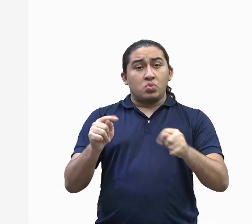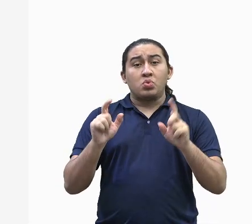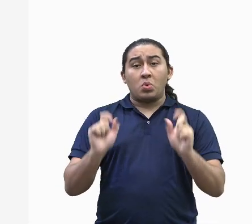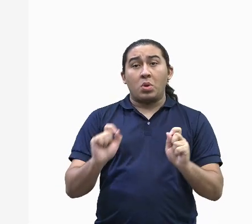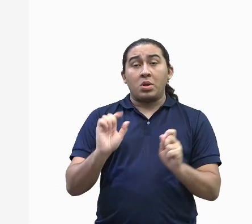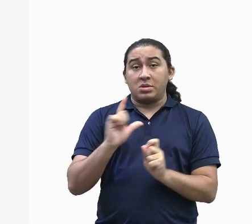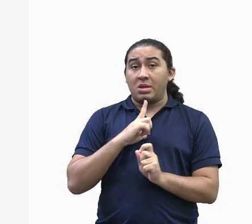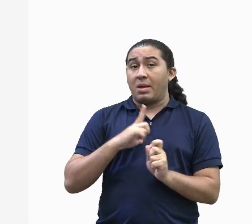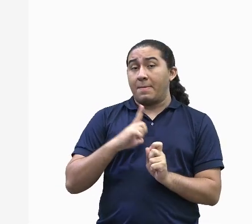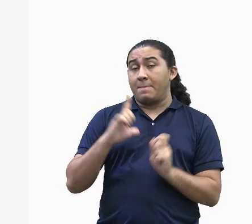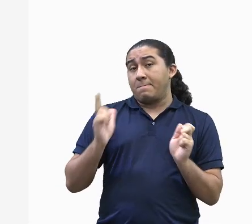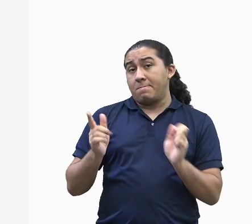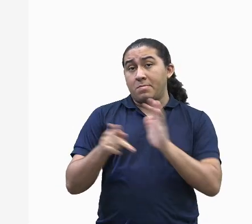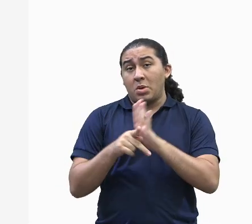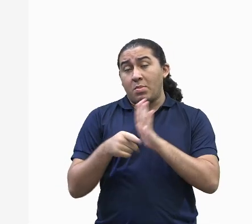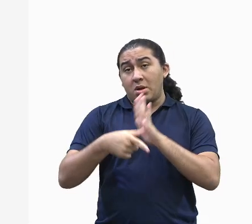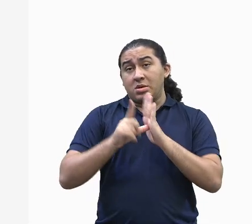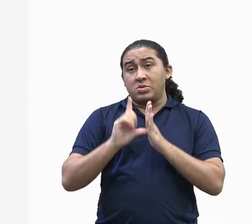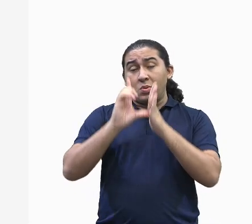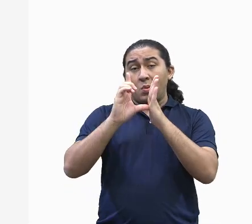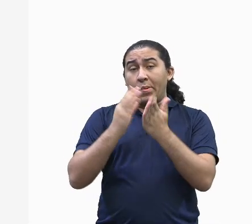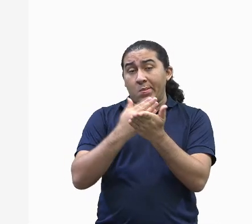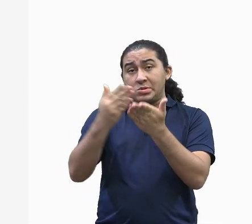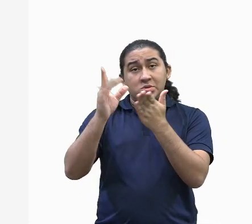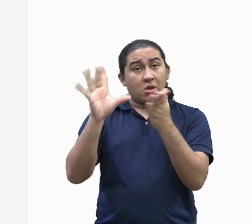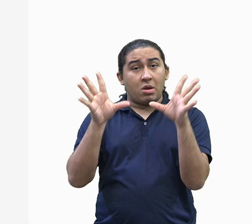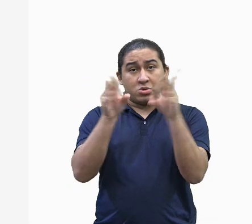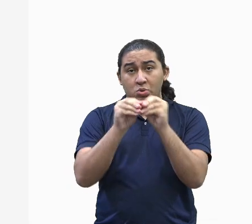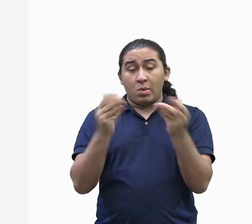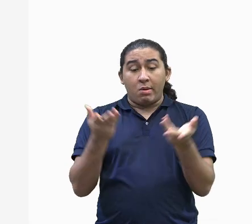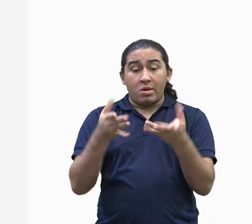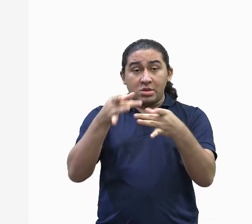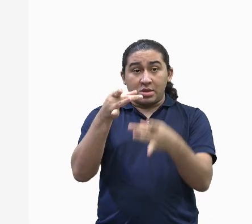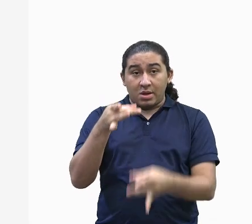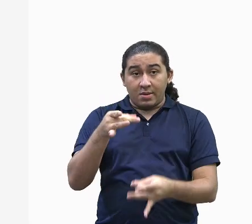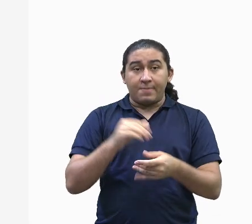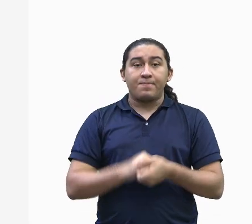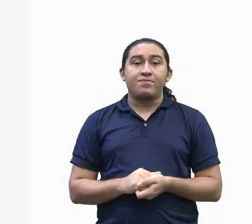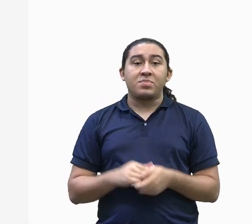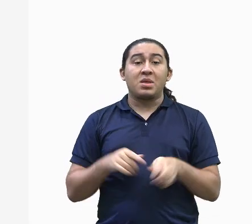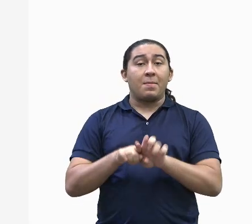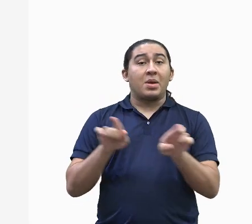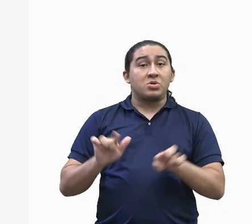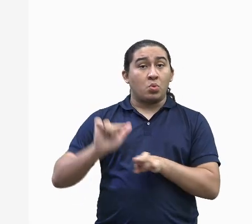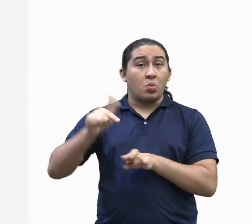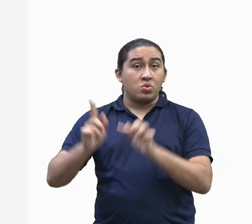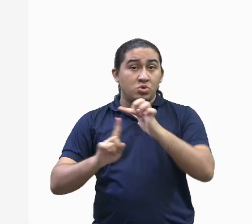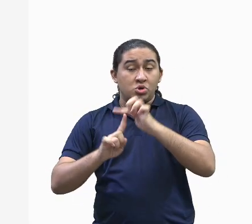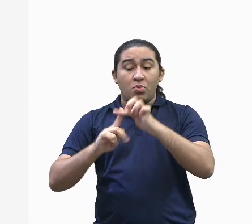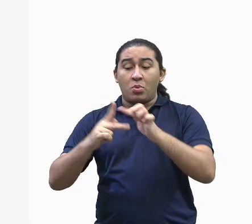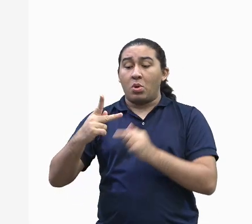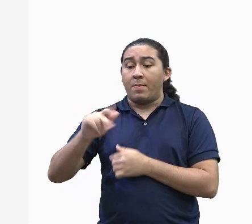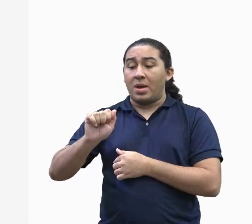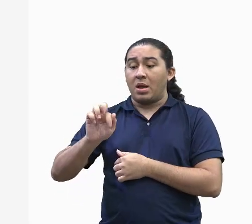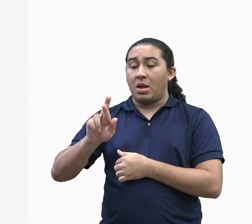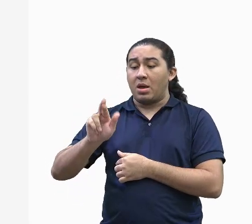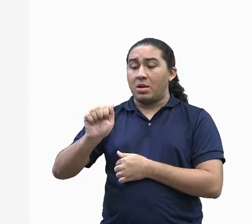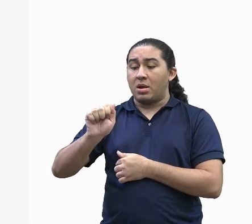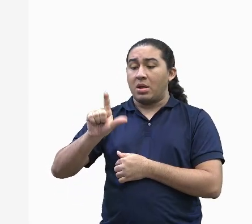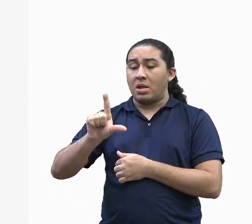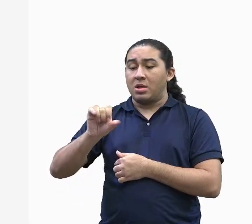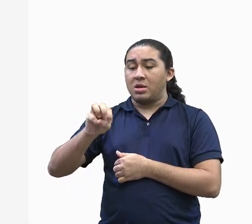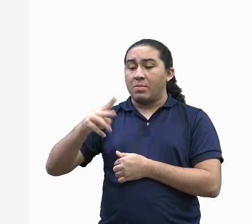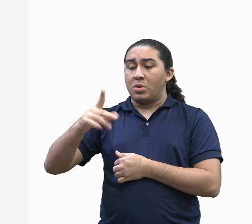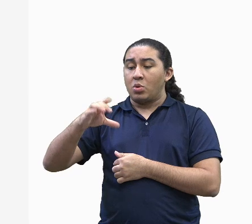que ele resumiu lá no início, não é verdade? Já os Jogos Paralímpicos, destinados